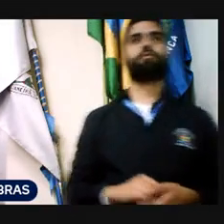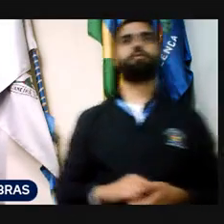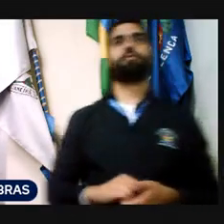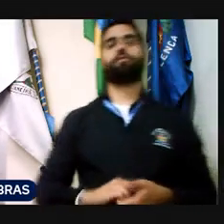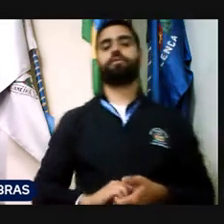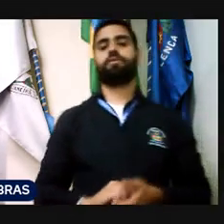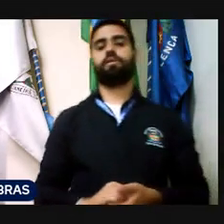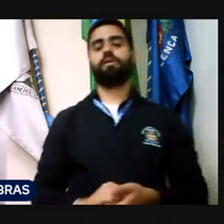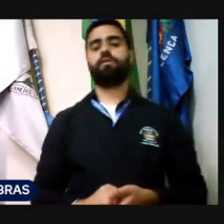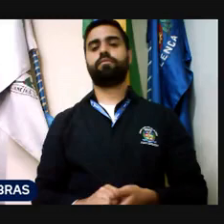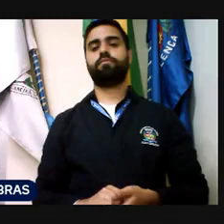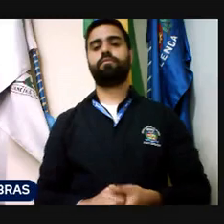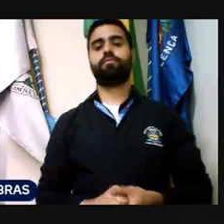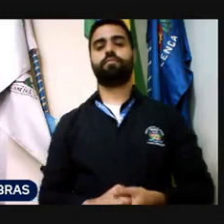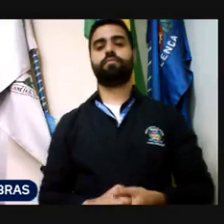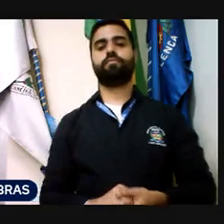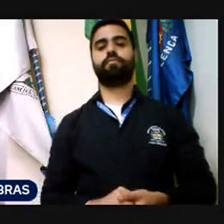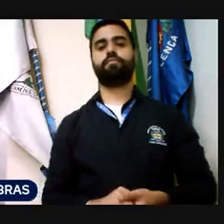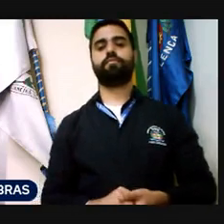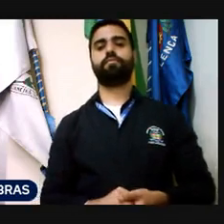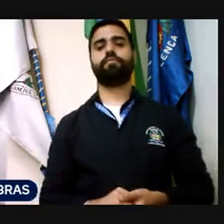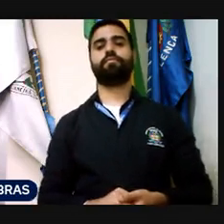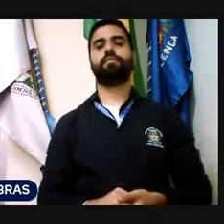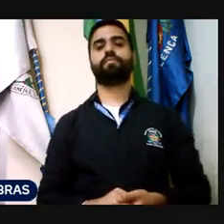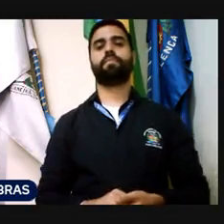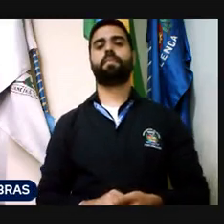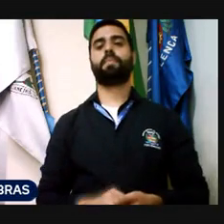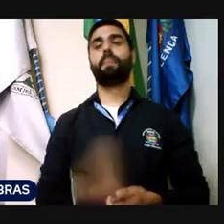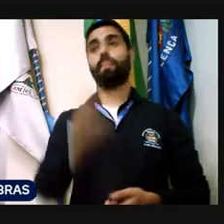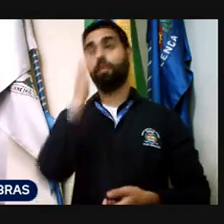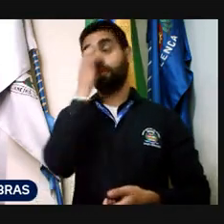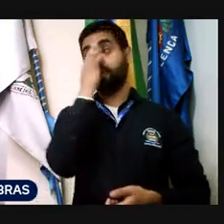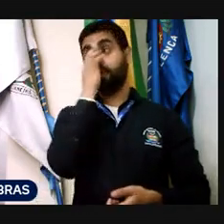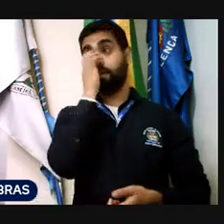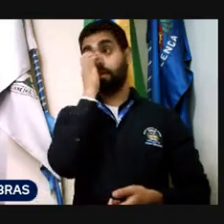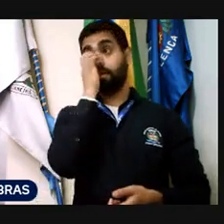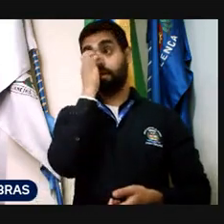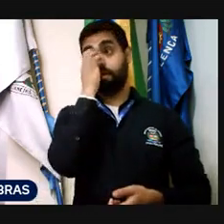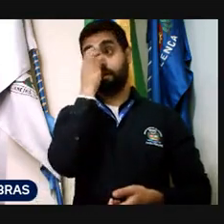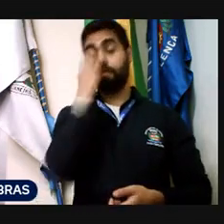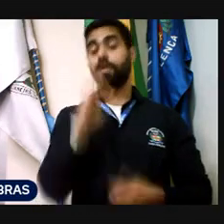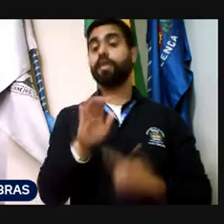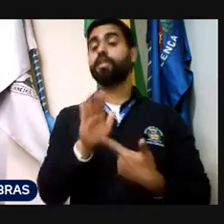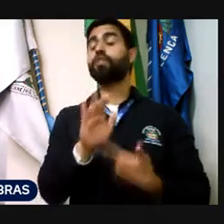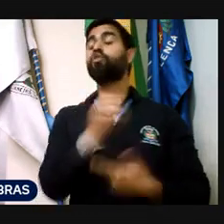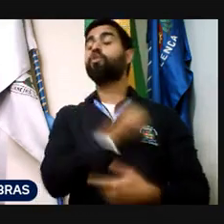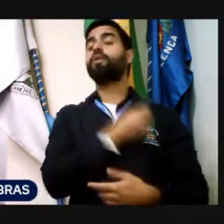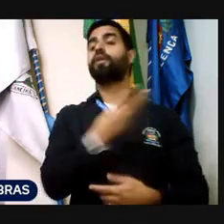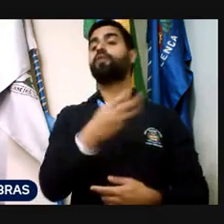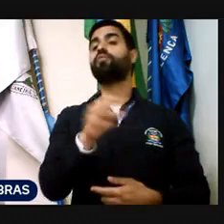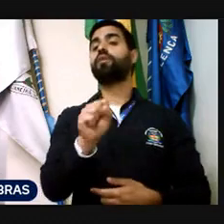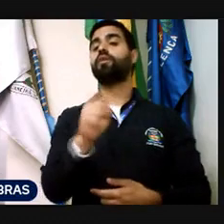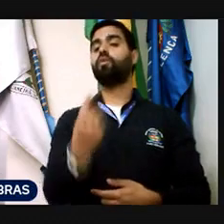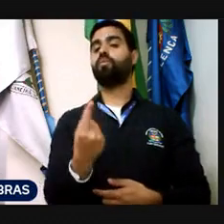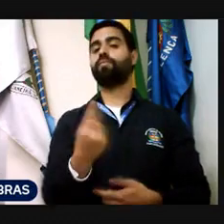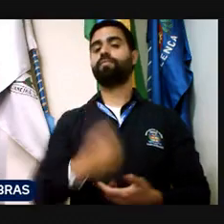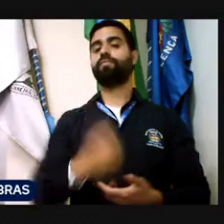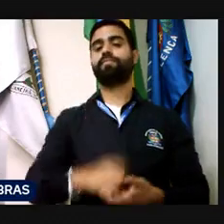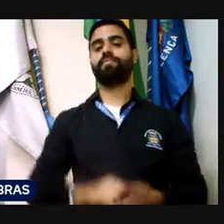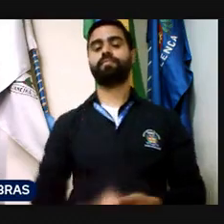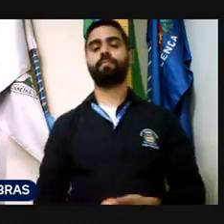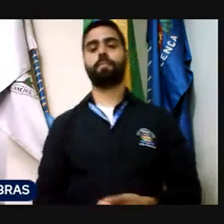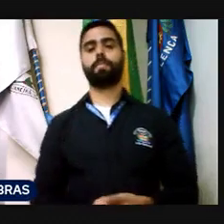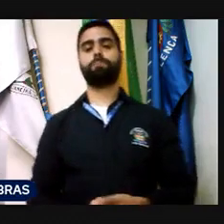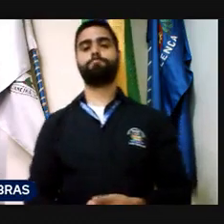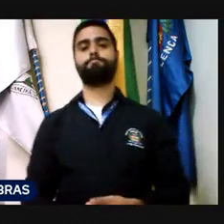José Amauri Ferreira Lima. Indicação número 381, Excelentíssimo senhor presidente da Câmara